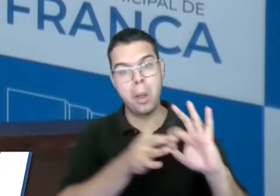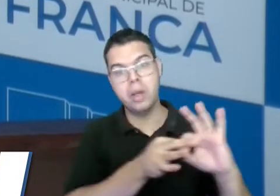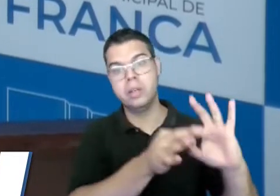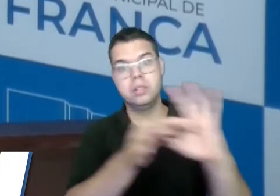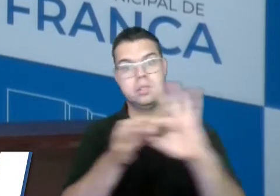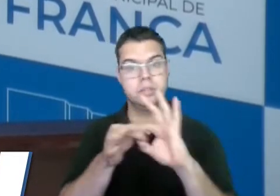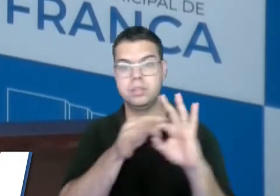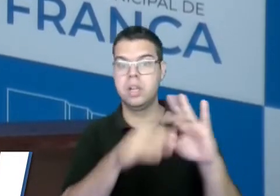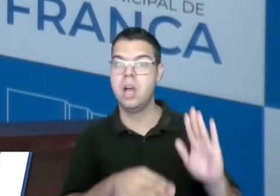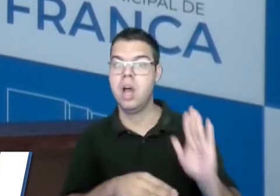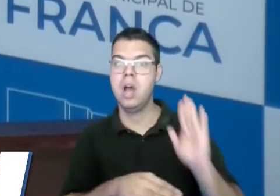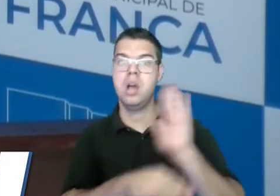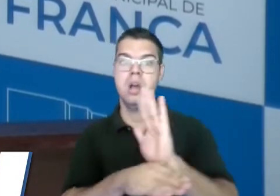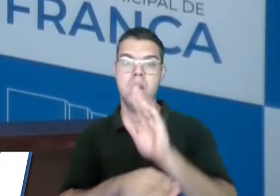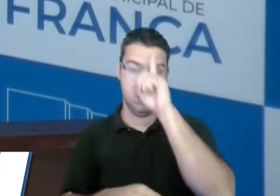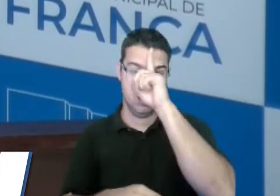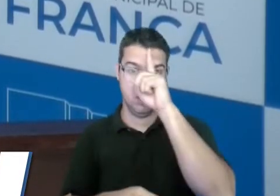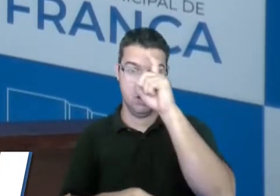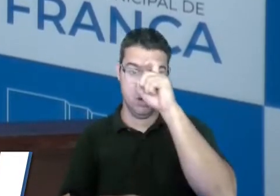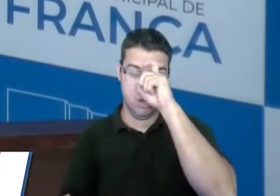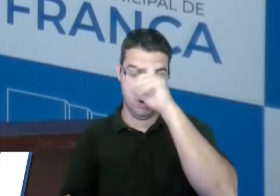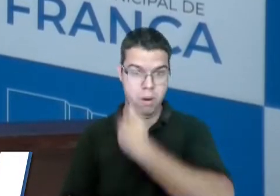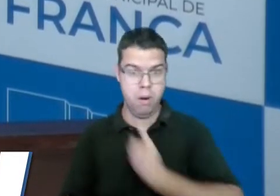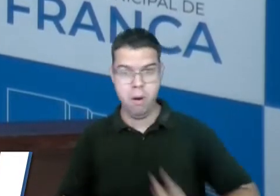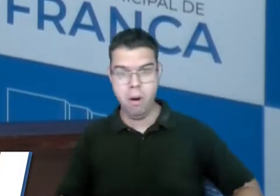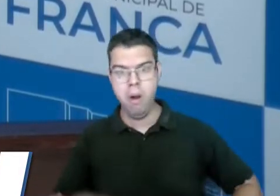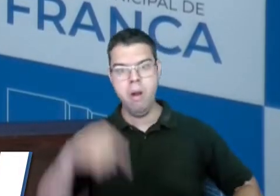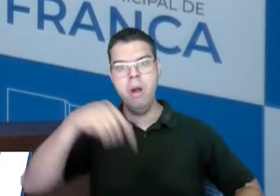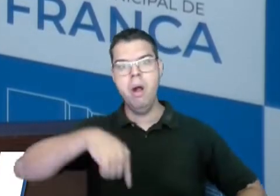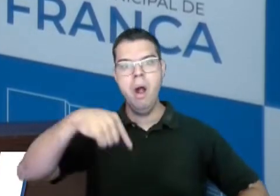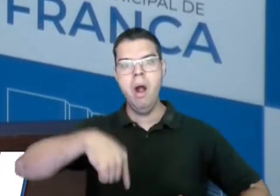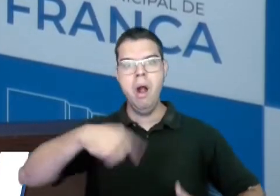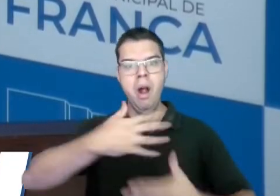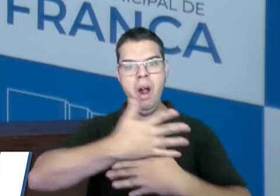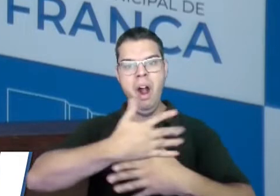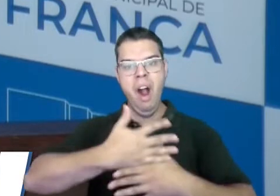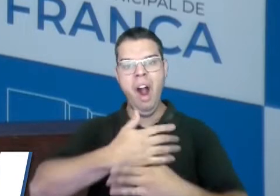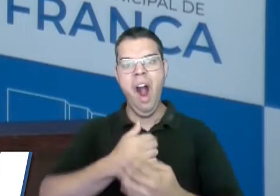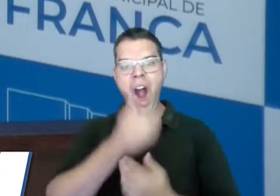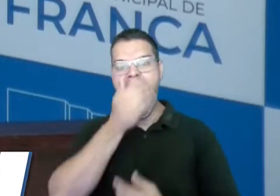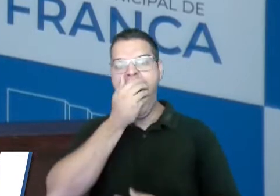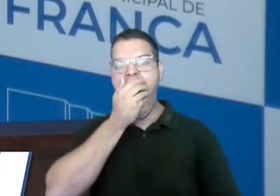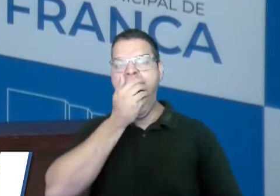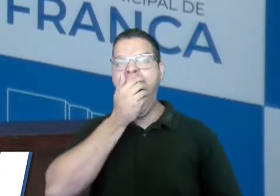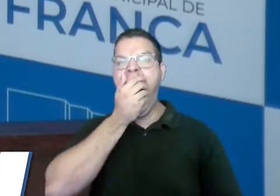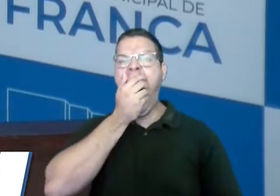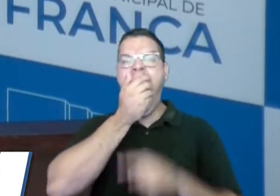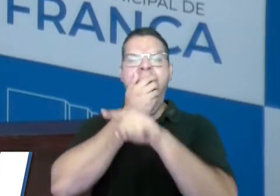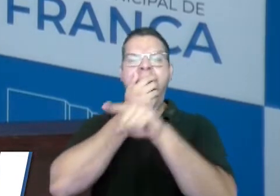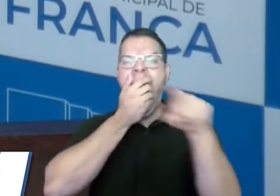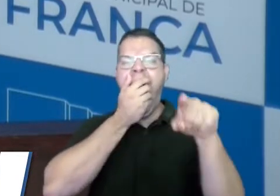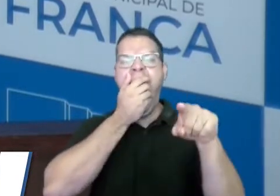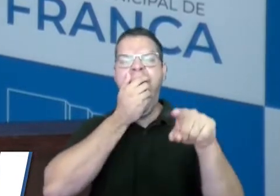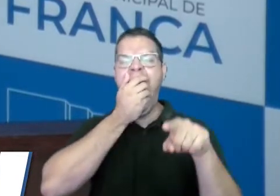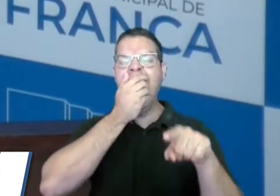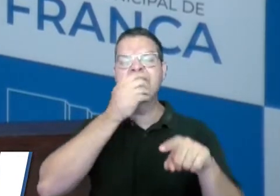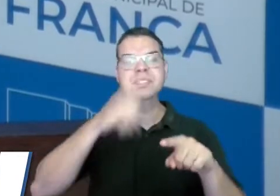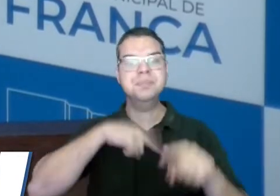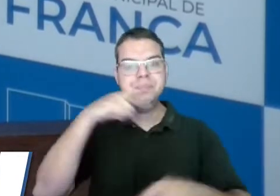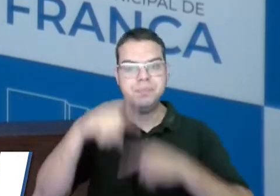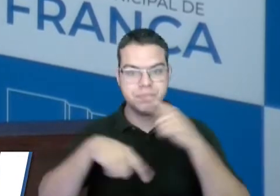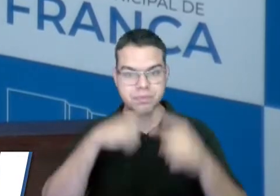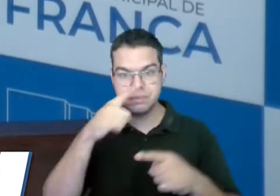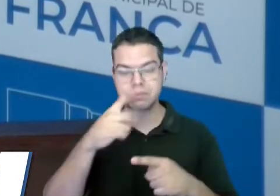hospital público da nossa cidade. E foi aí que quem tinha dúvida passou a se agregar no